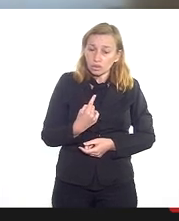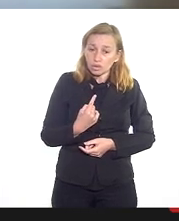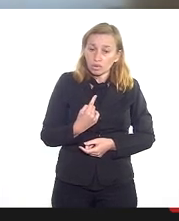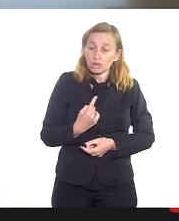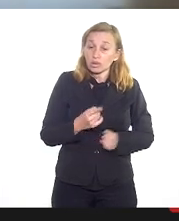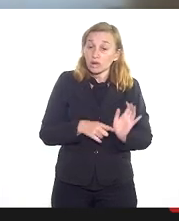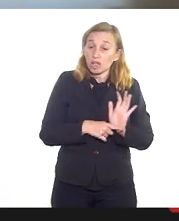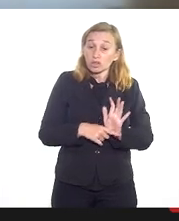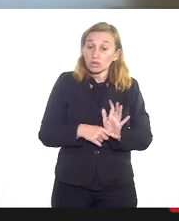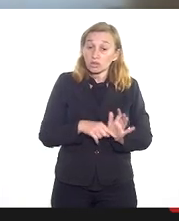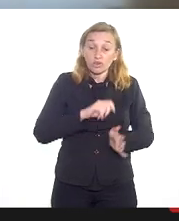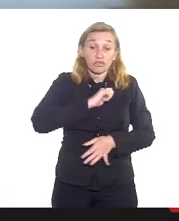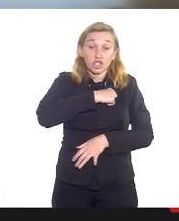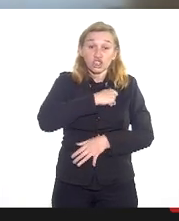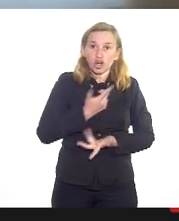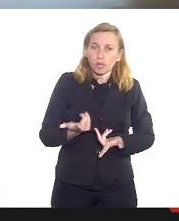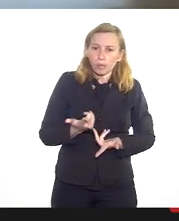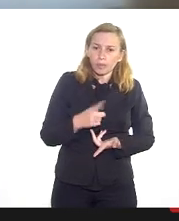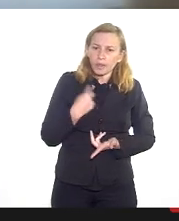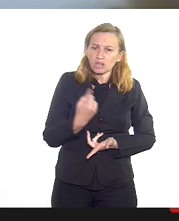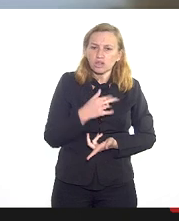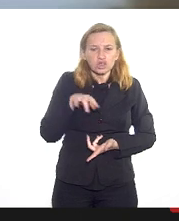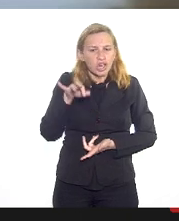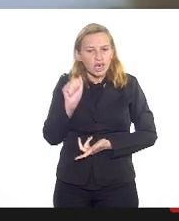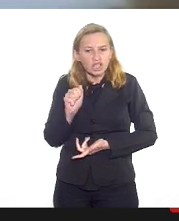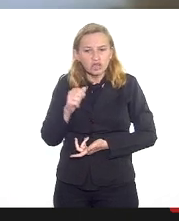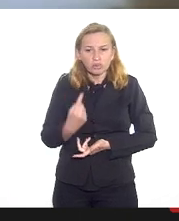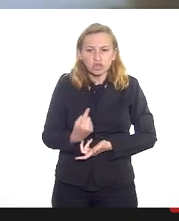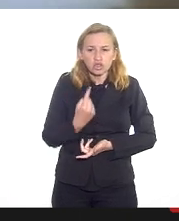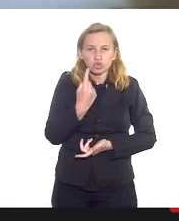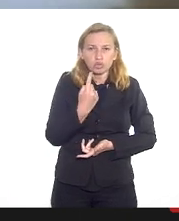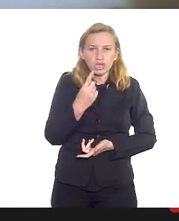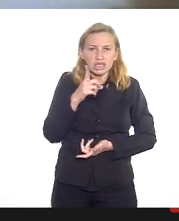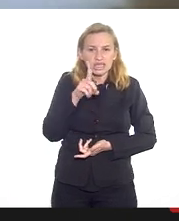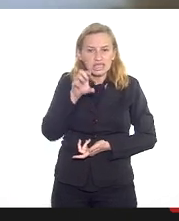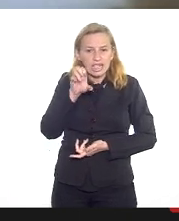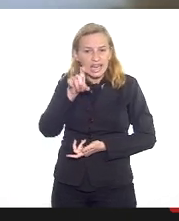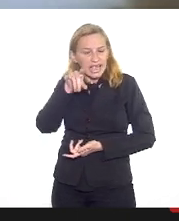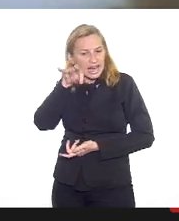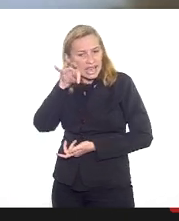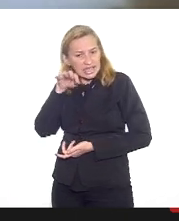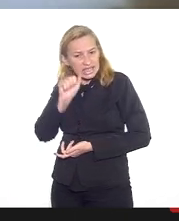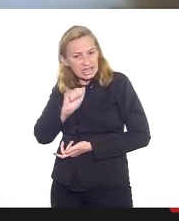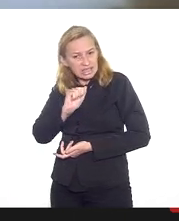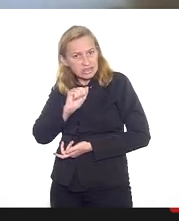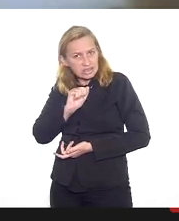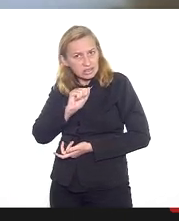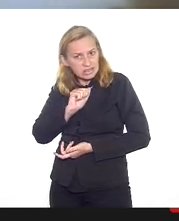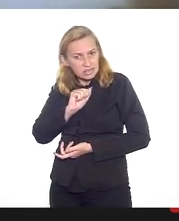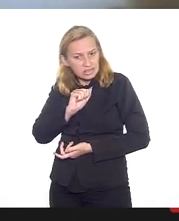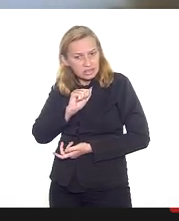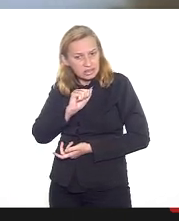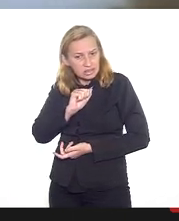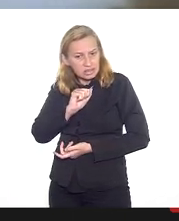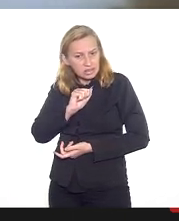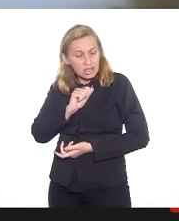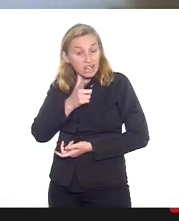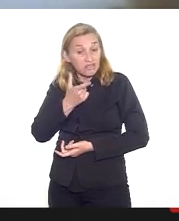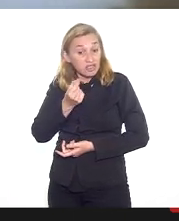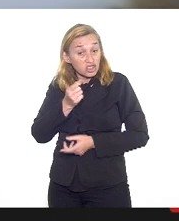toda a razão. O nosso regime é de uma década. Uma década são 120